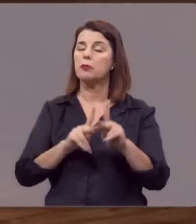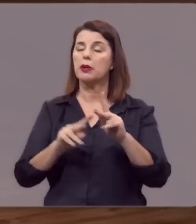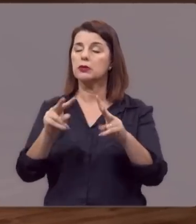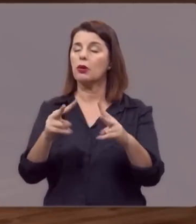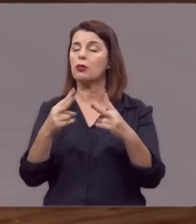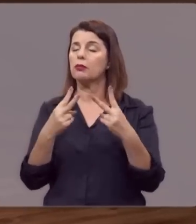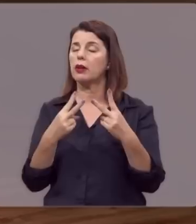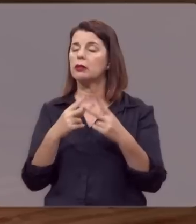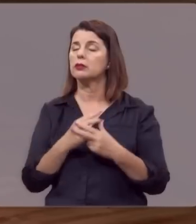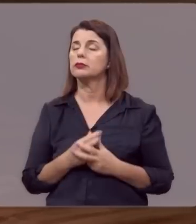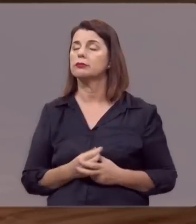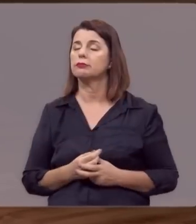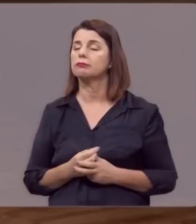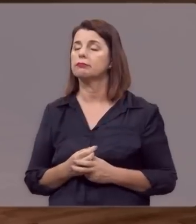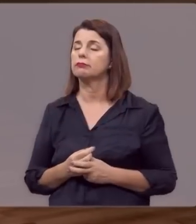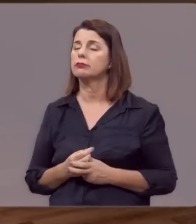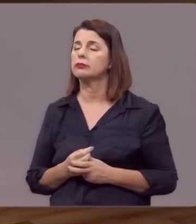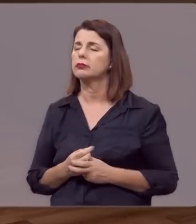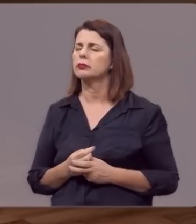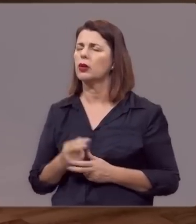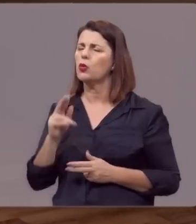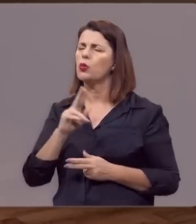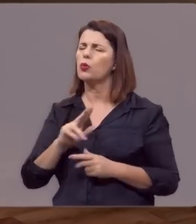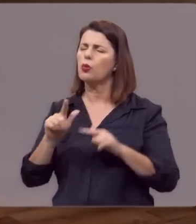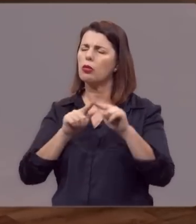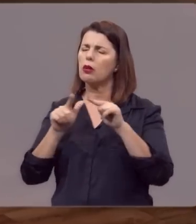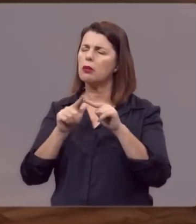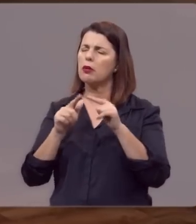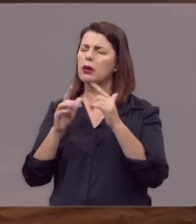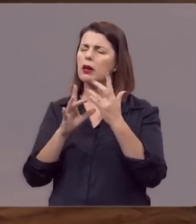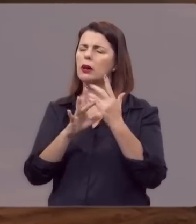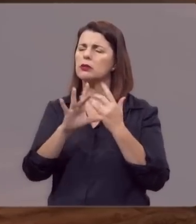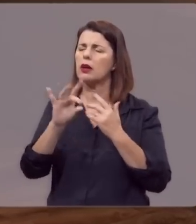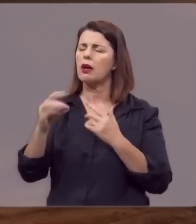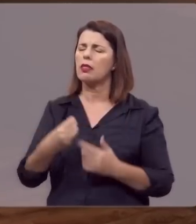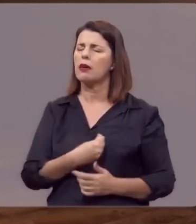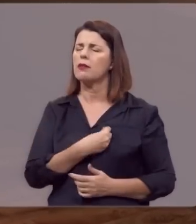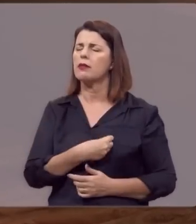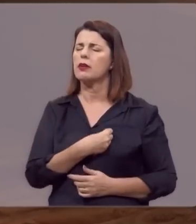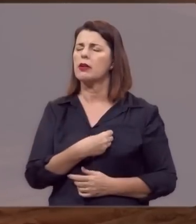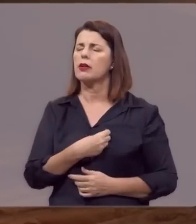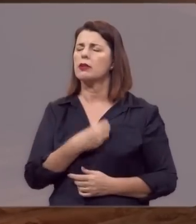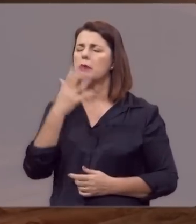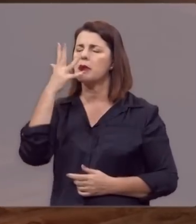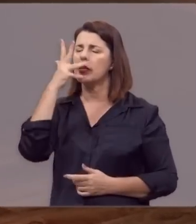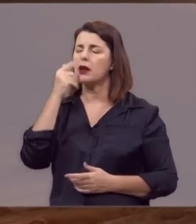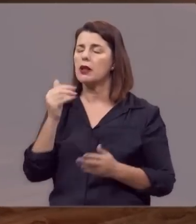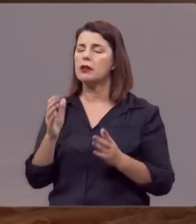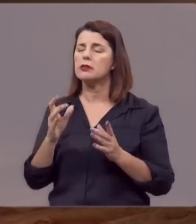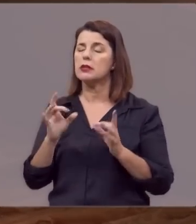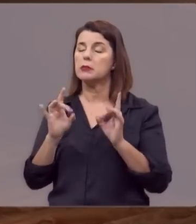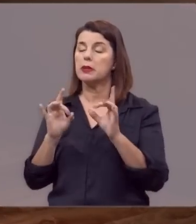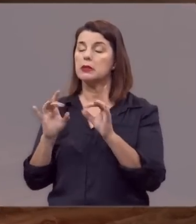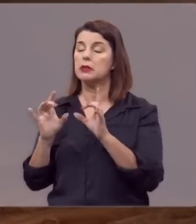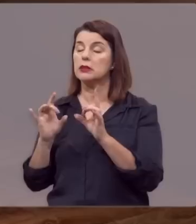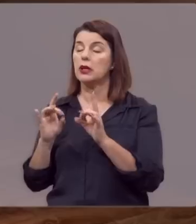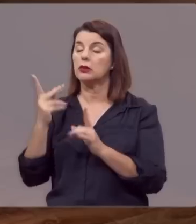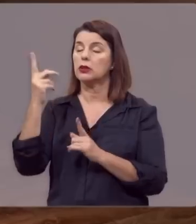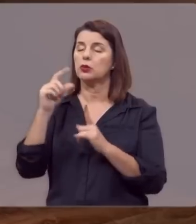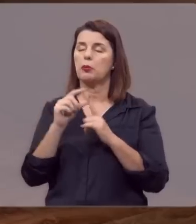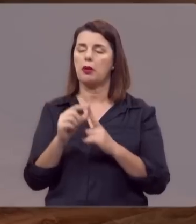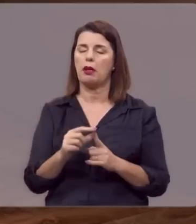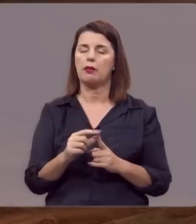estão agora nos assistindo, aplicando a elas, ó Deus, a beleza, a riqueza e a eficácia da tua